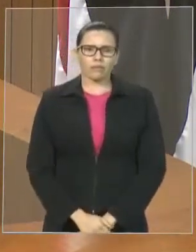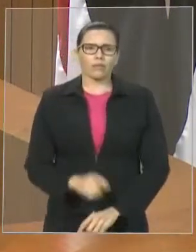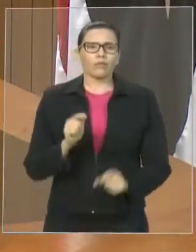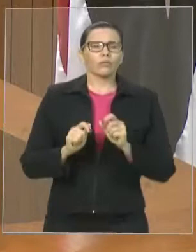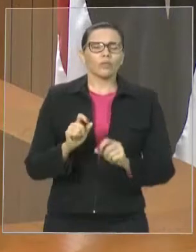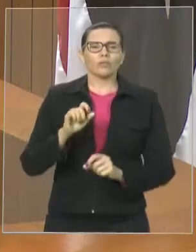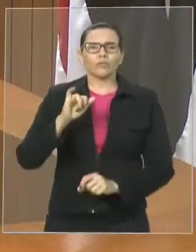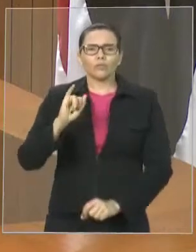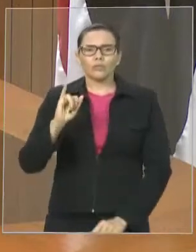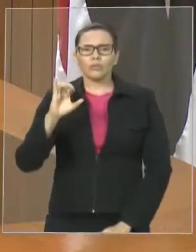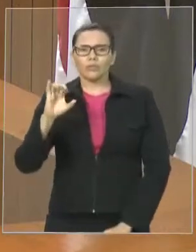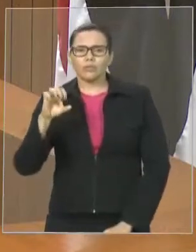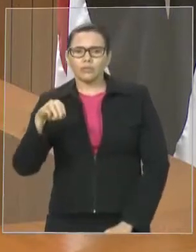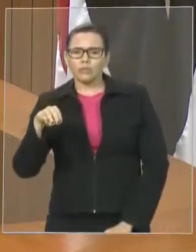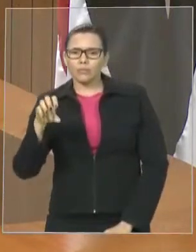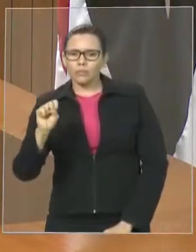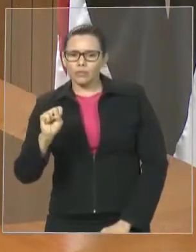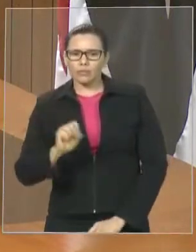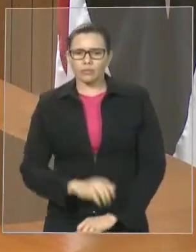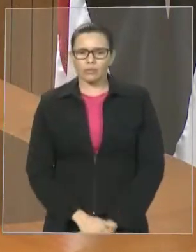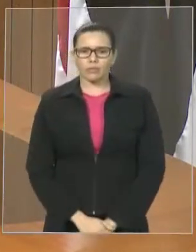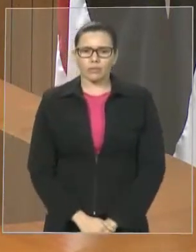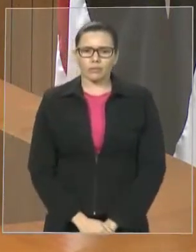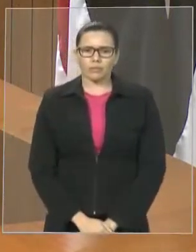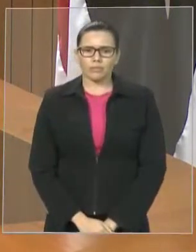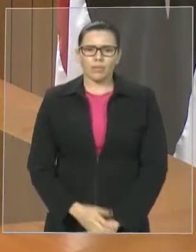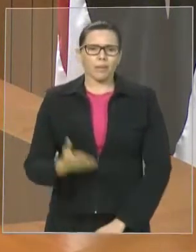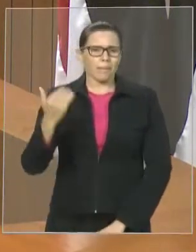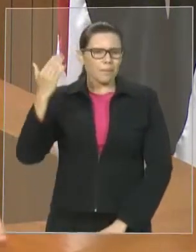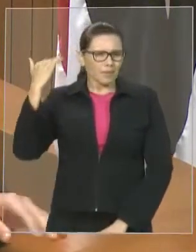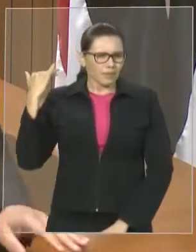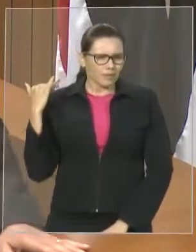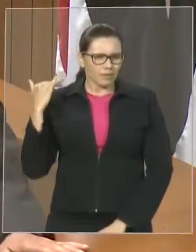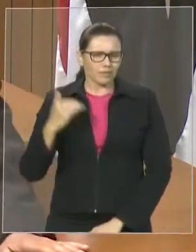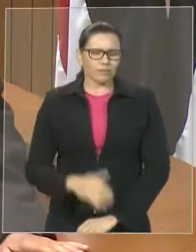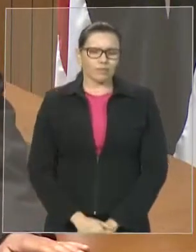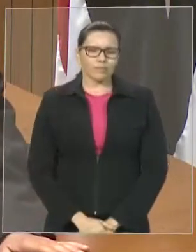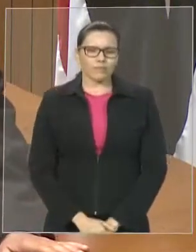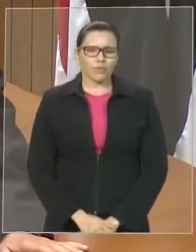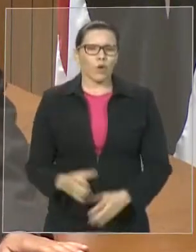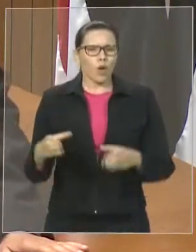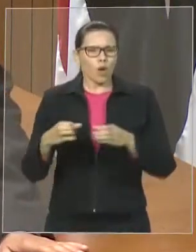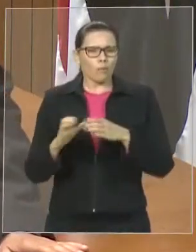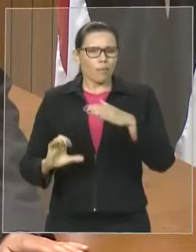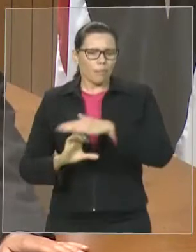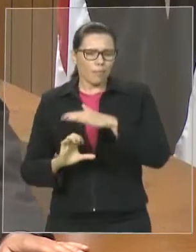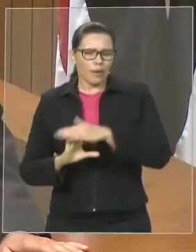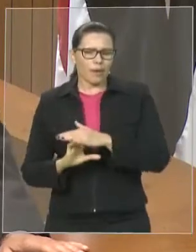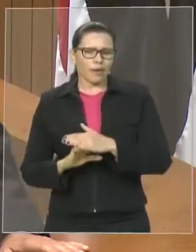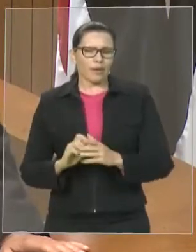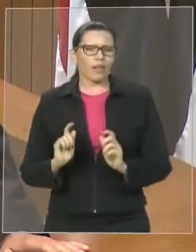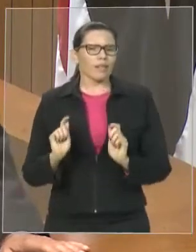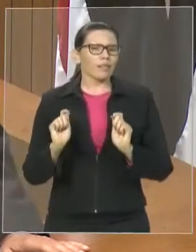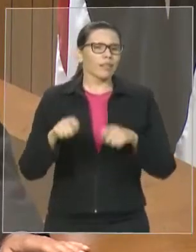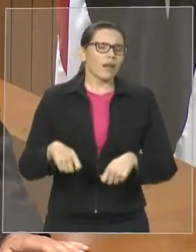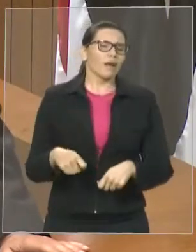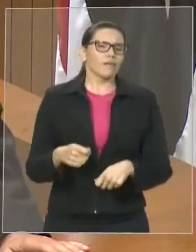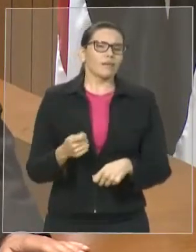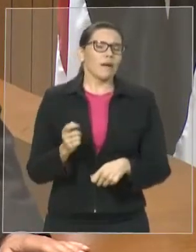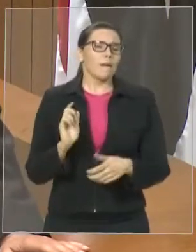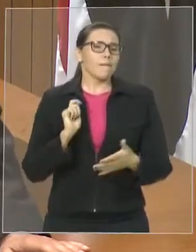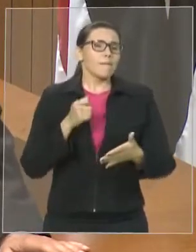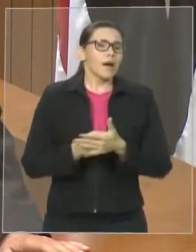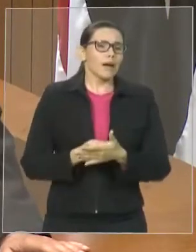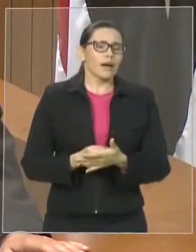pequenos comerciantes tinham de pagar a antecipação de 50% do ICMS até o dia 20 do mês seguinte